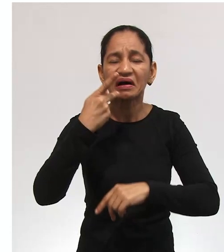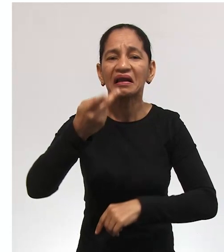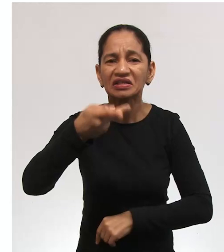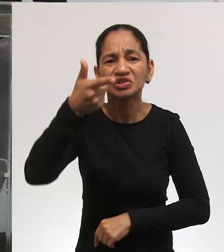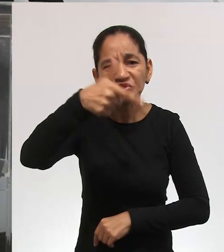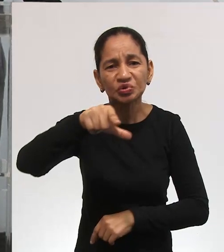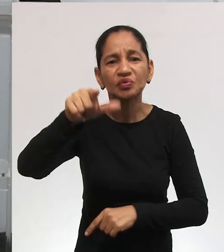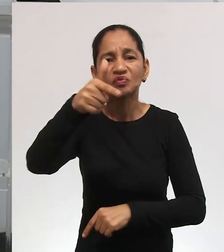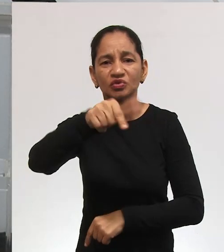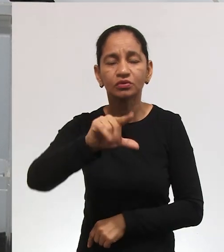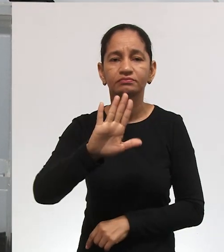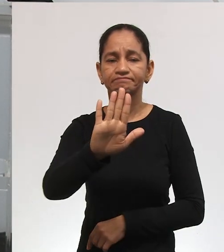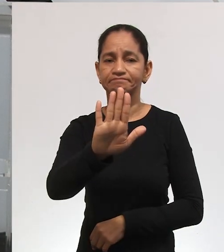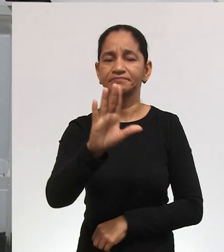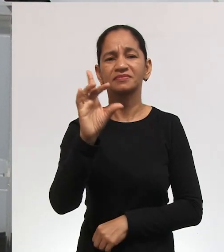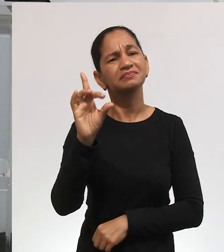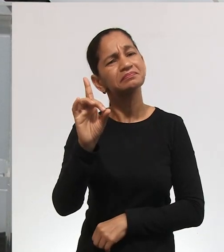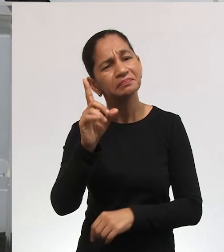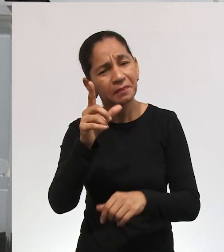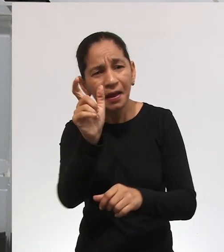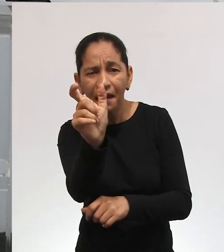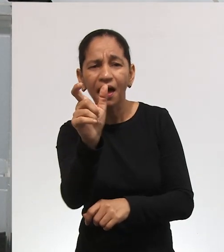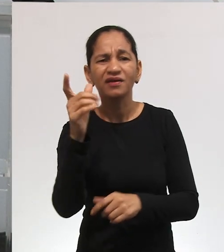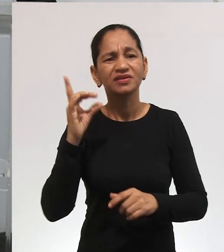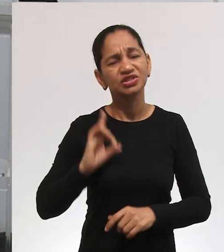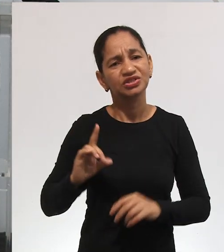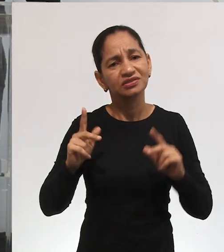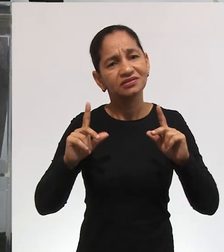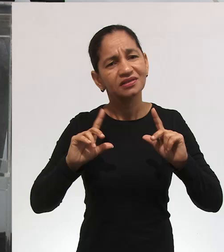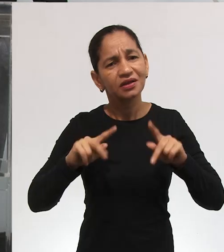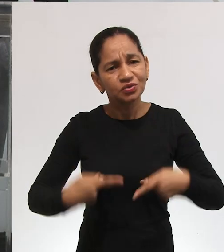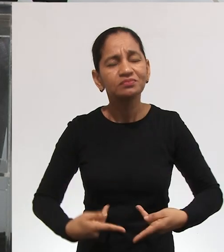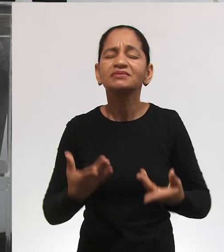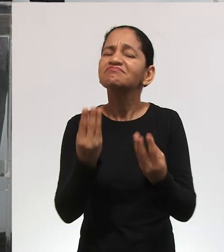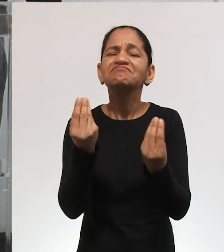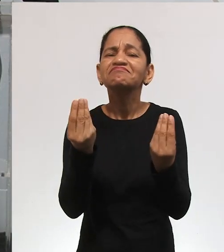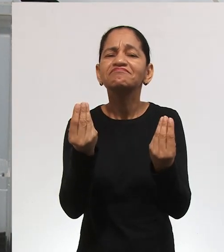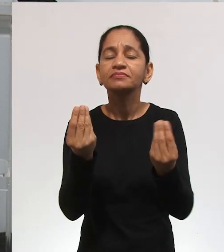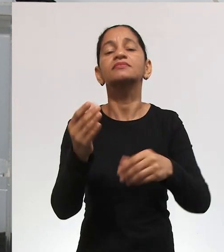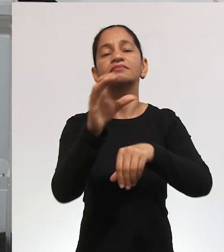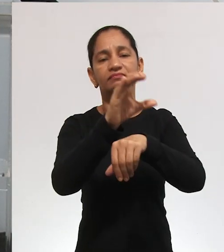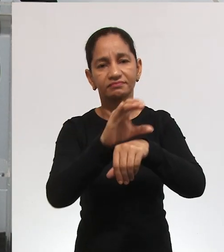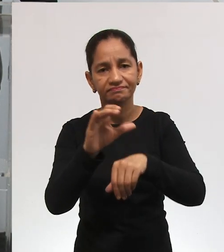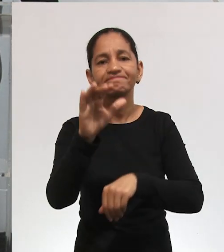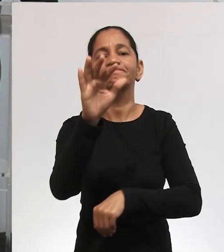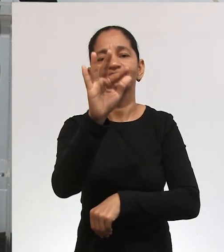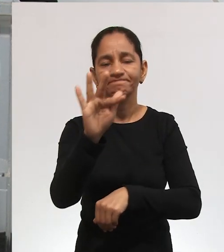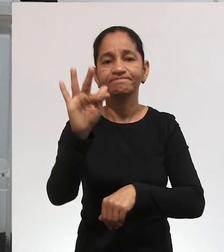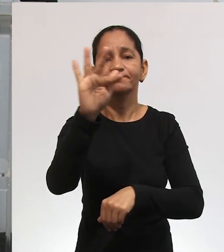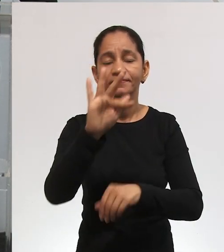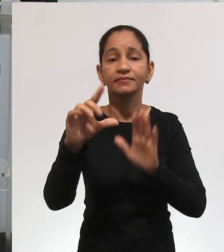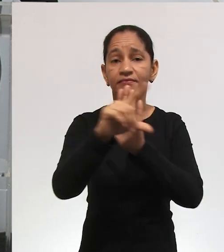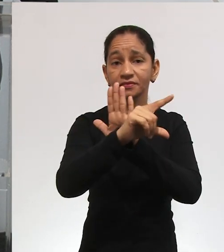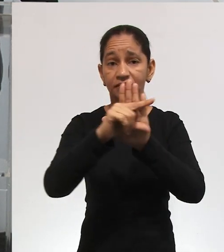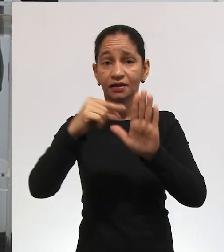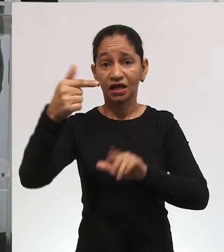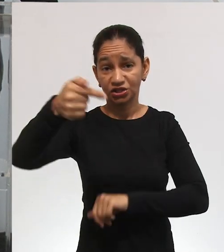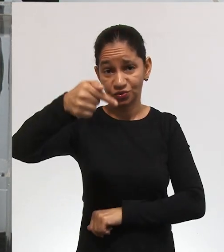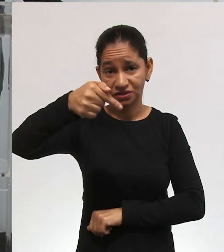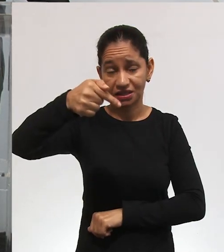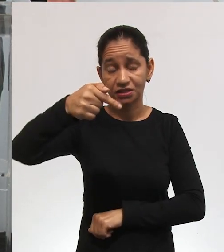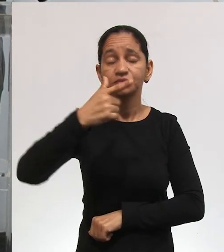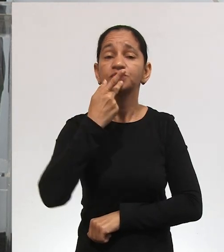sobre o trabalho digno, o trabalho decente. Então, a Constituição Federal, especialmente lá no artigo